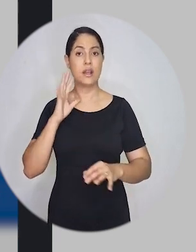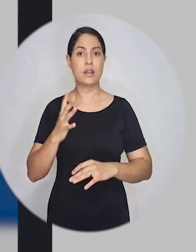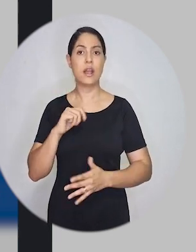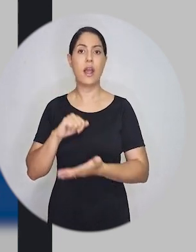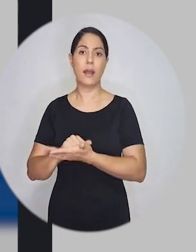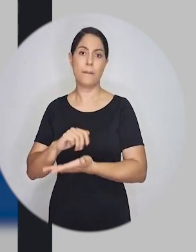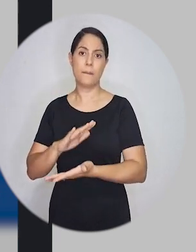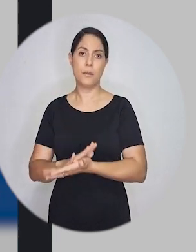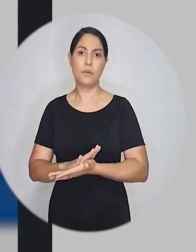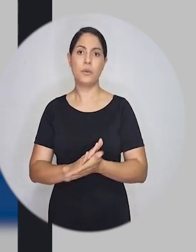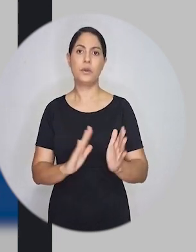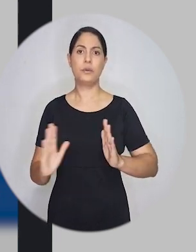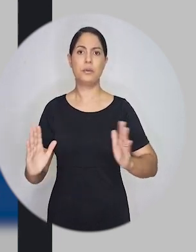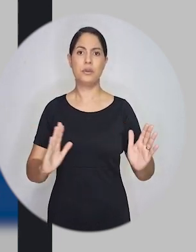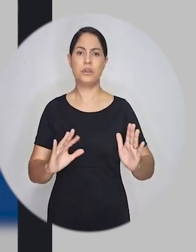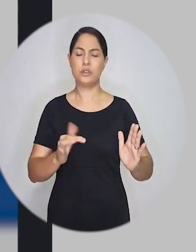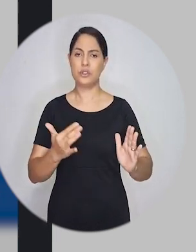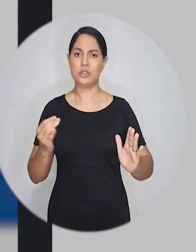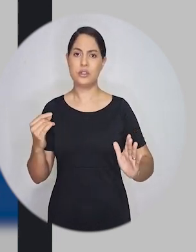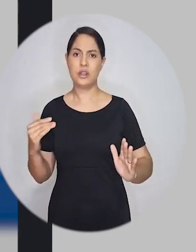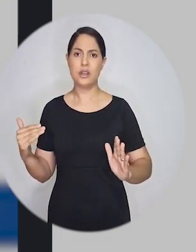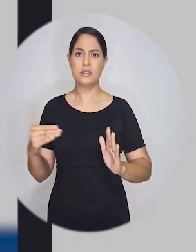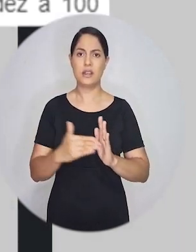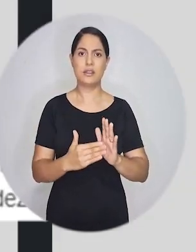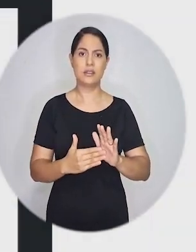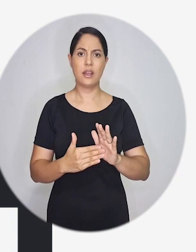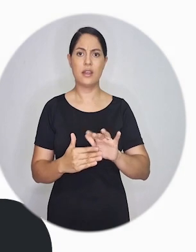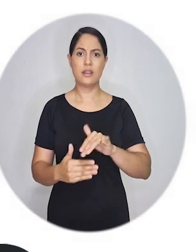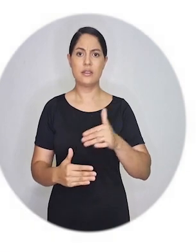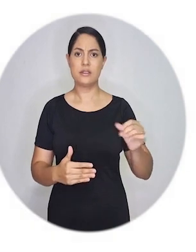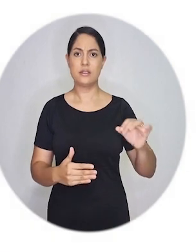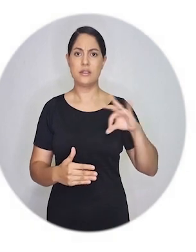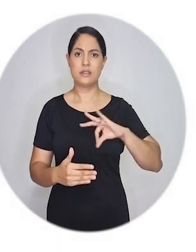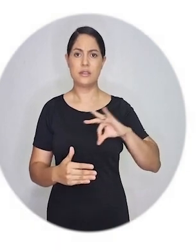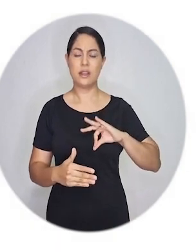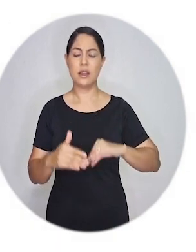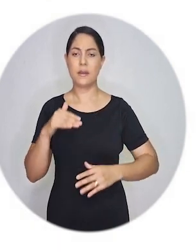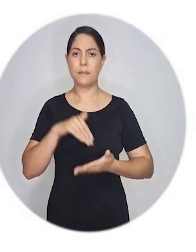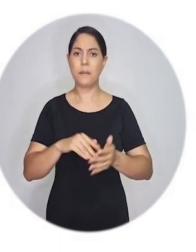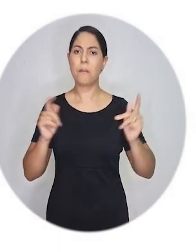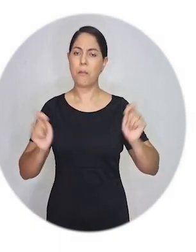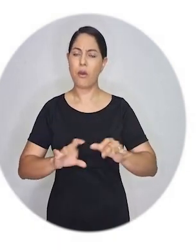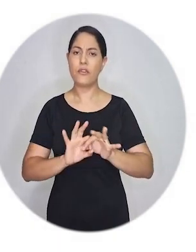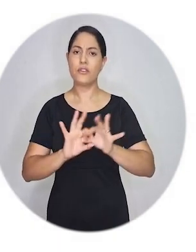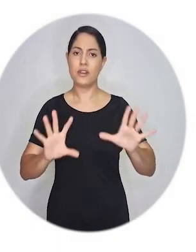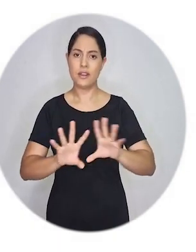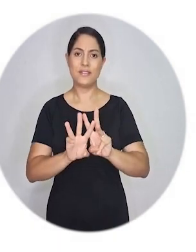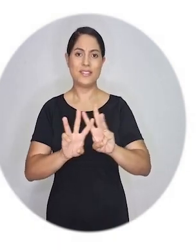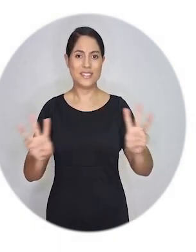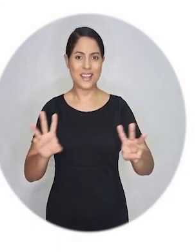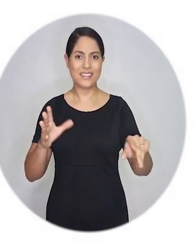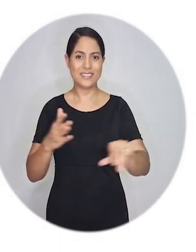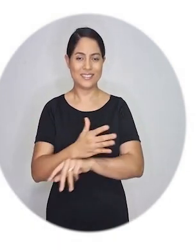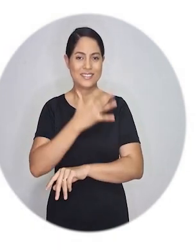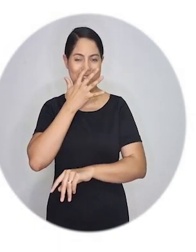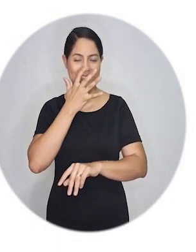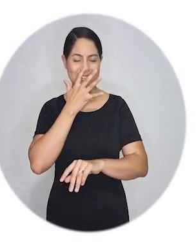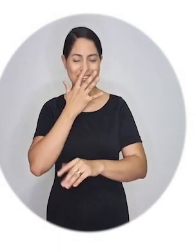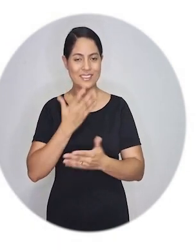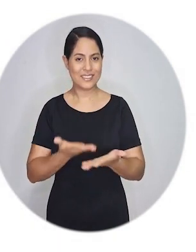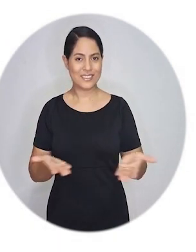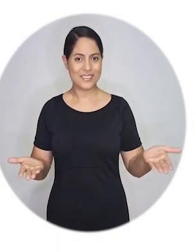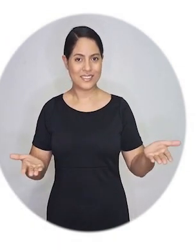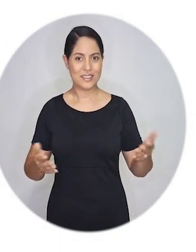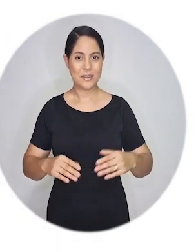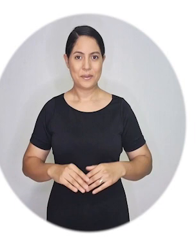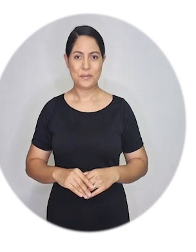pena ainda multa de 10 a 100 salários mínimos, além de outras sanções. Os detalhes desse assunto você pode acessar lá no nosso site